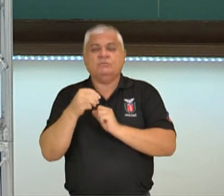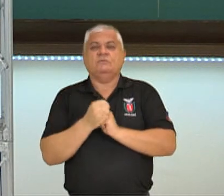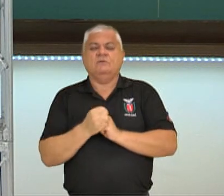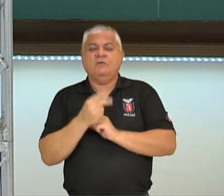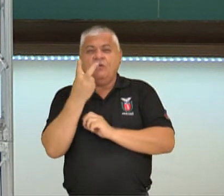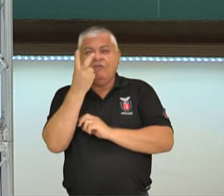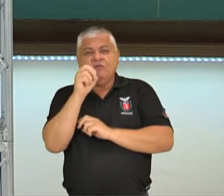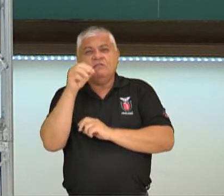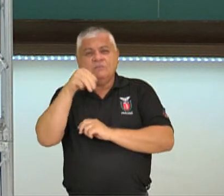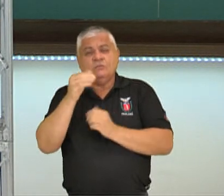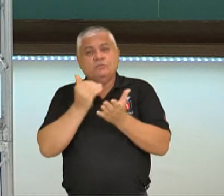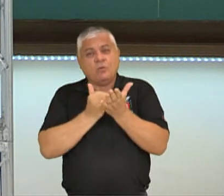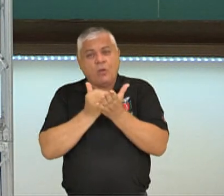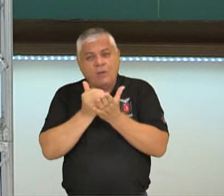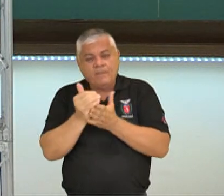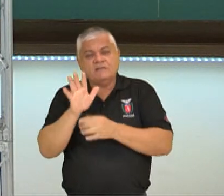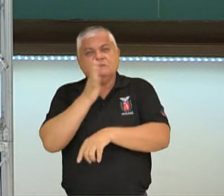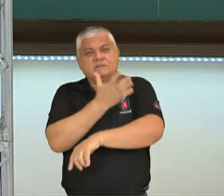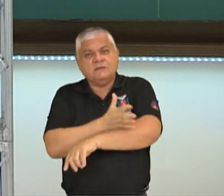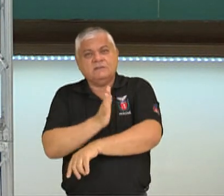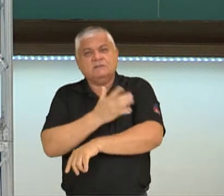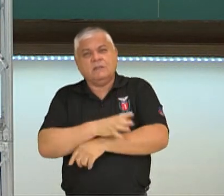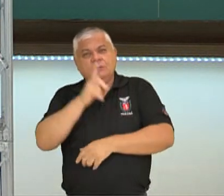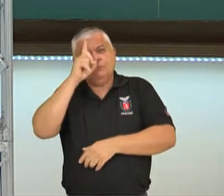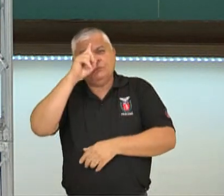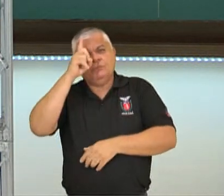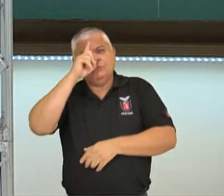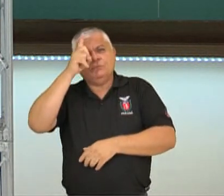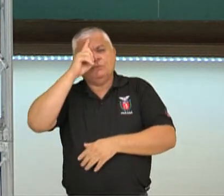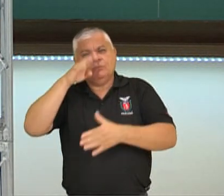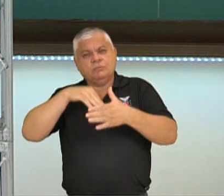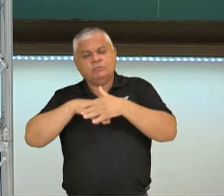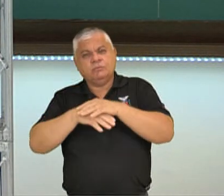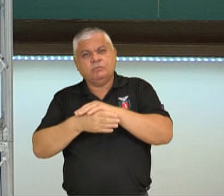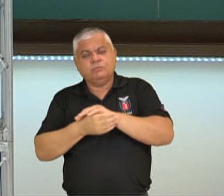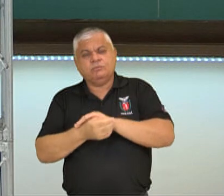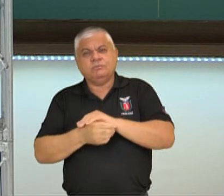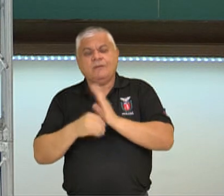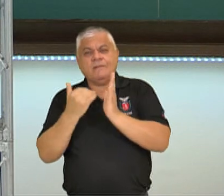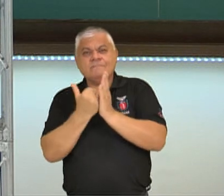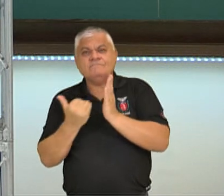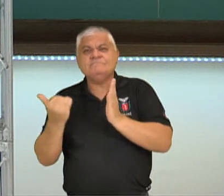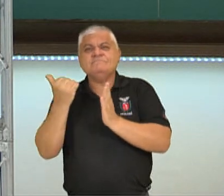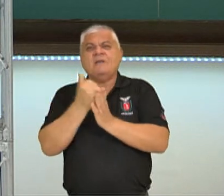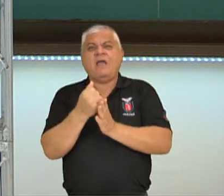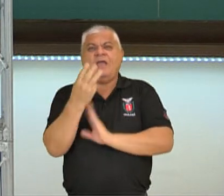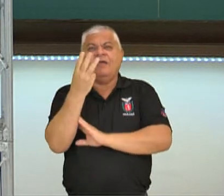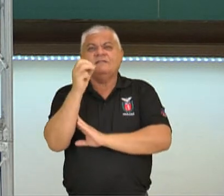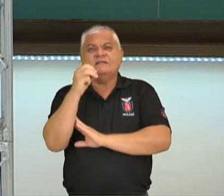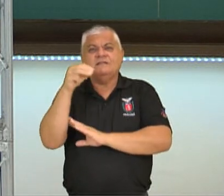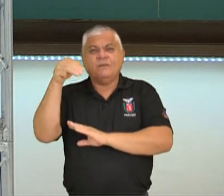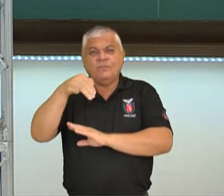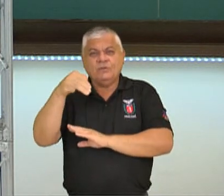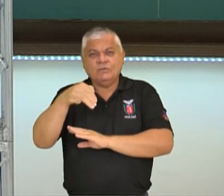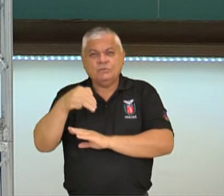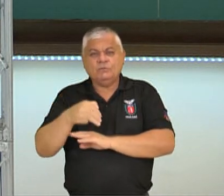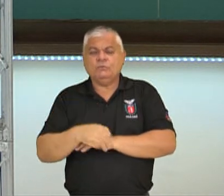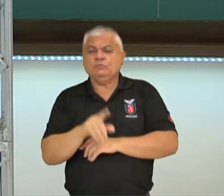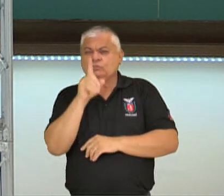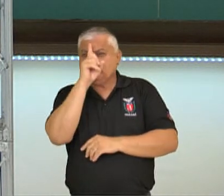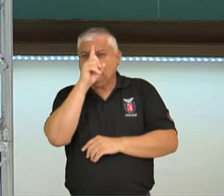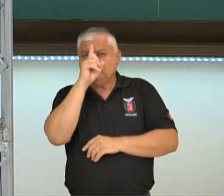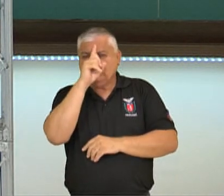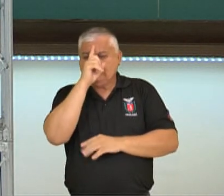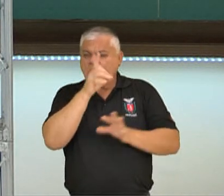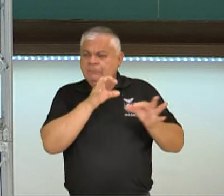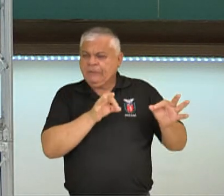conforme eu for treinando, eu vou poder ampliar esses 20 minutos para 30 minutos. Conforme eu for treinando,